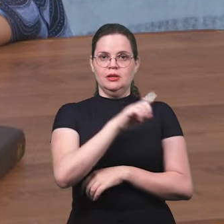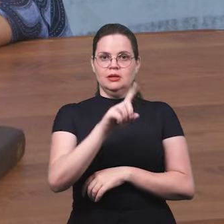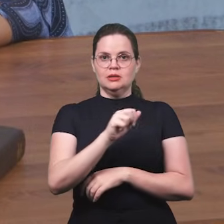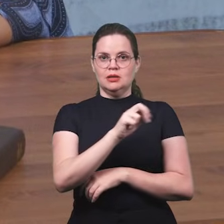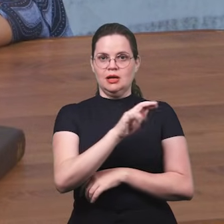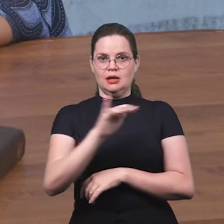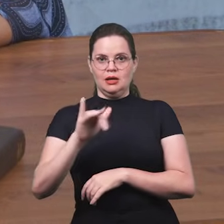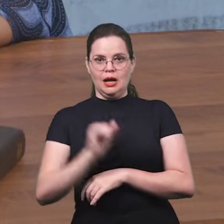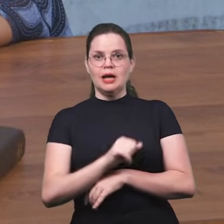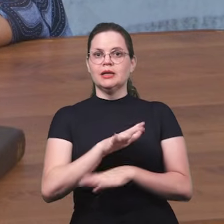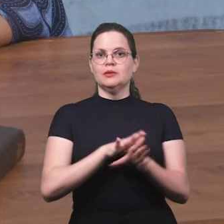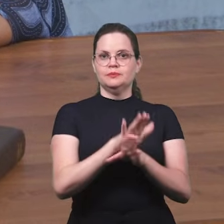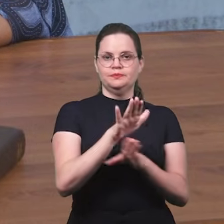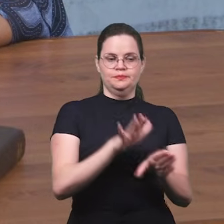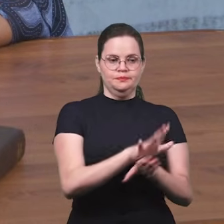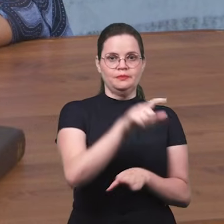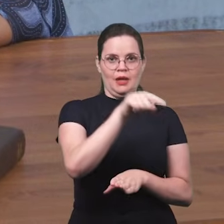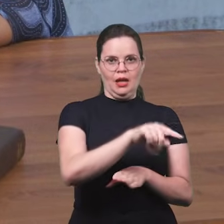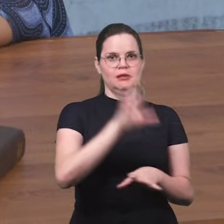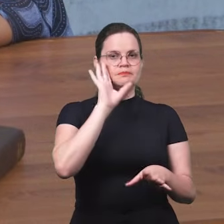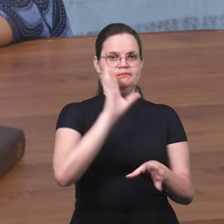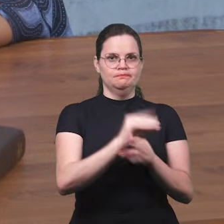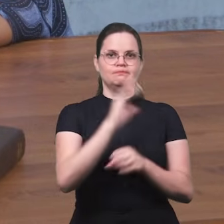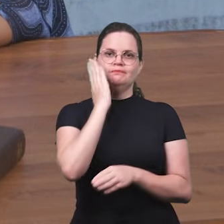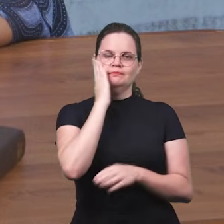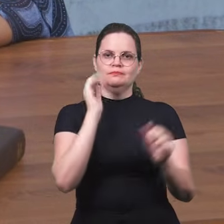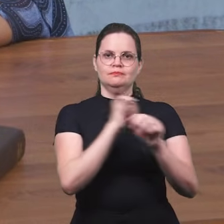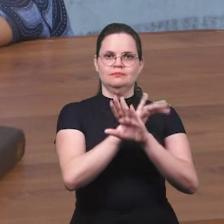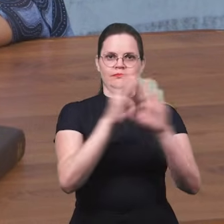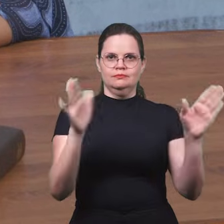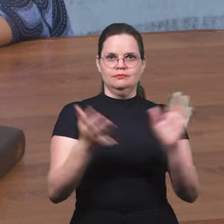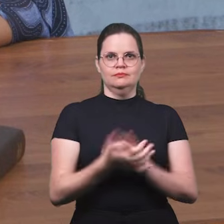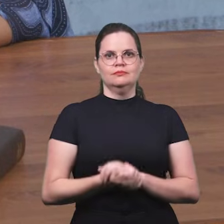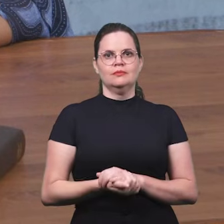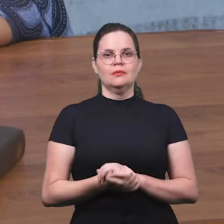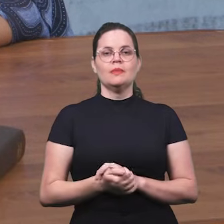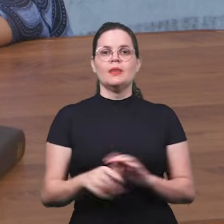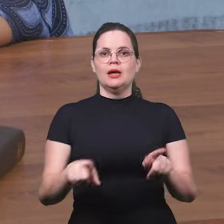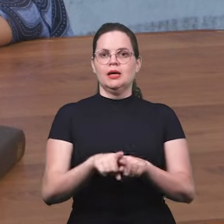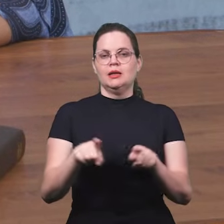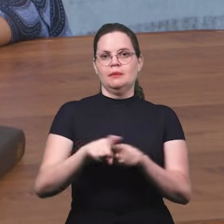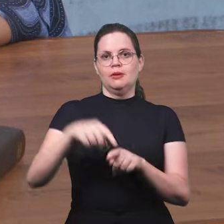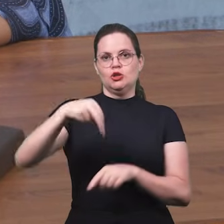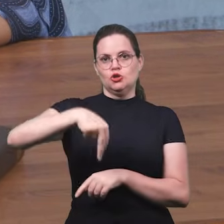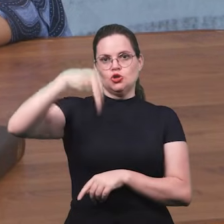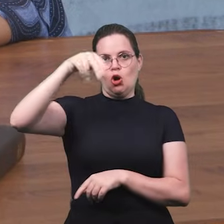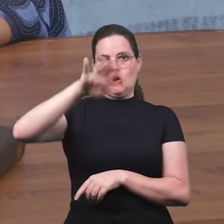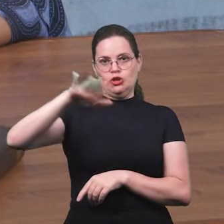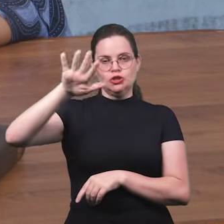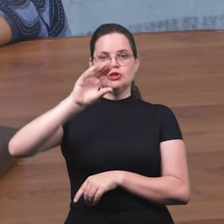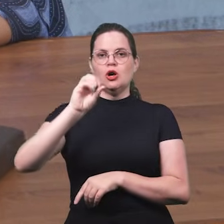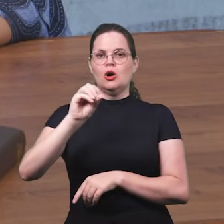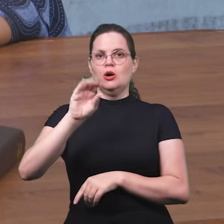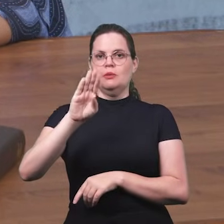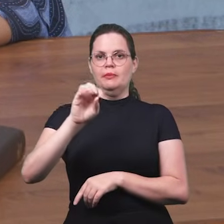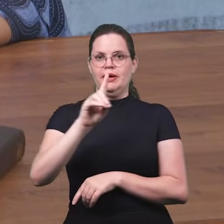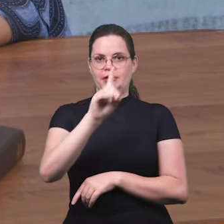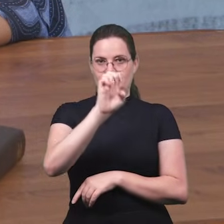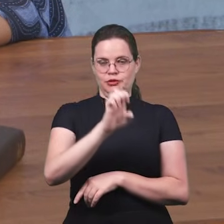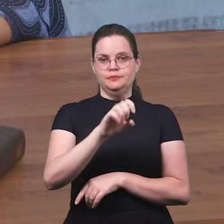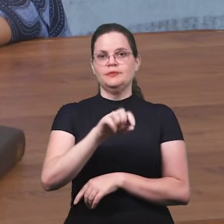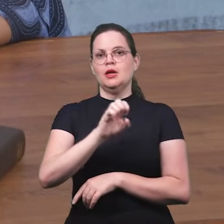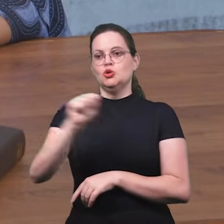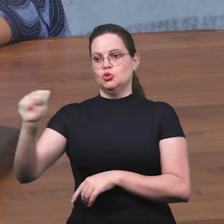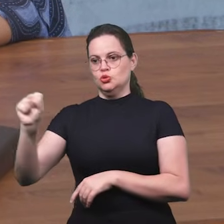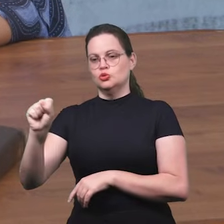Zacarias, conselheiro entendido, e saiu-lhe a sorte do norte. E Obed-edom a do sul, e a